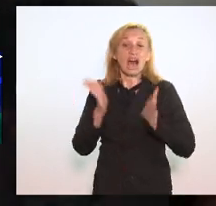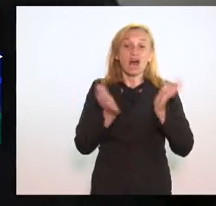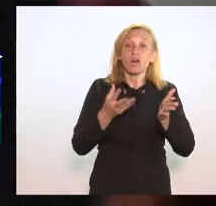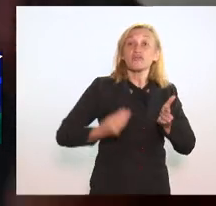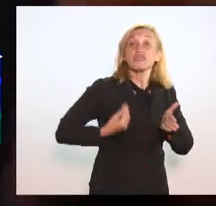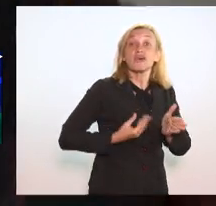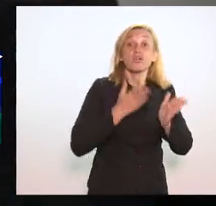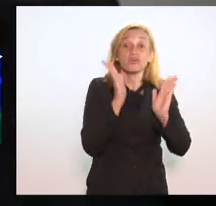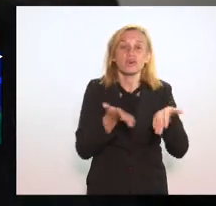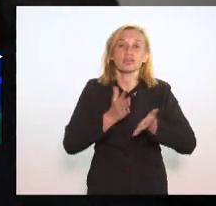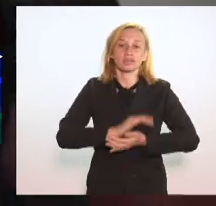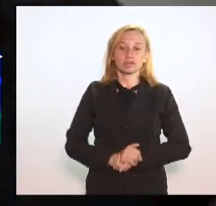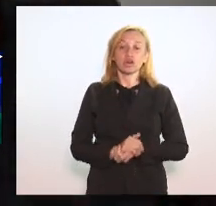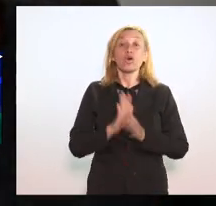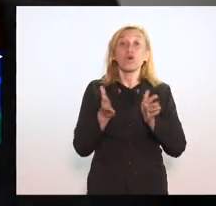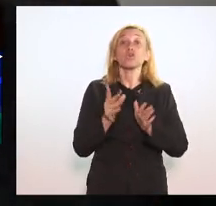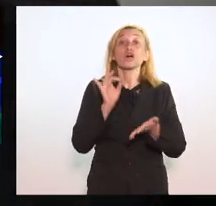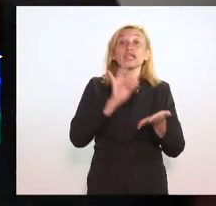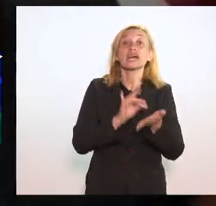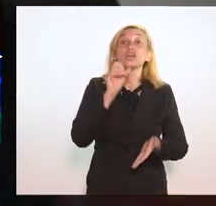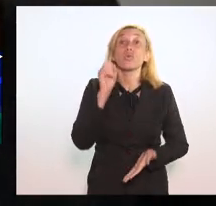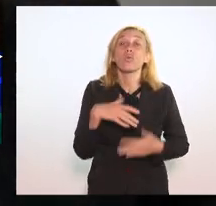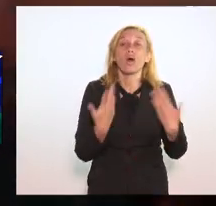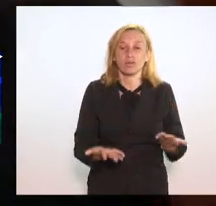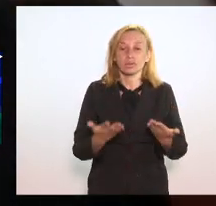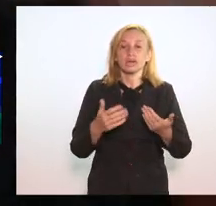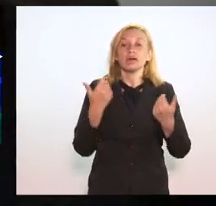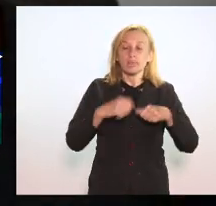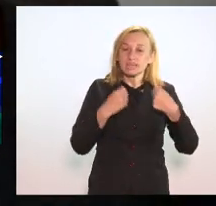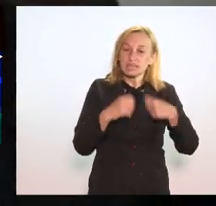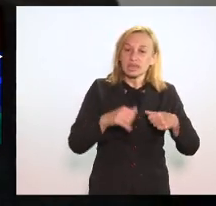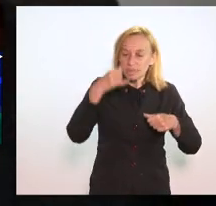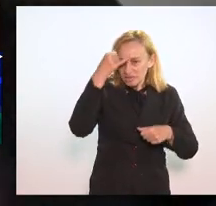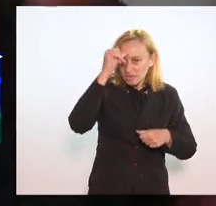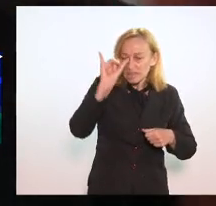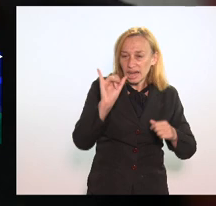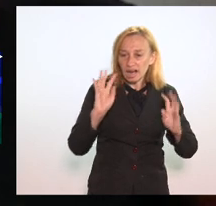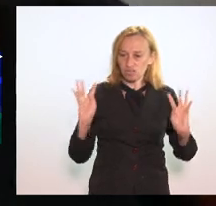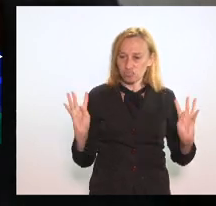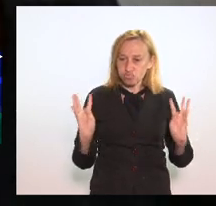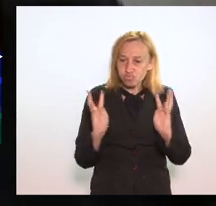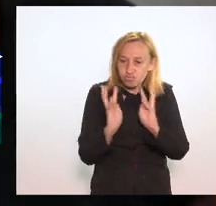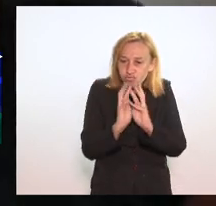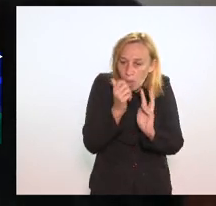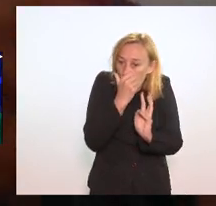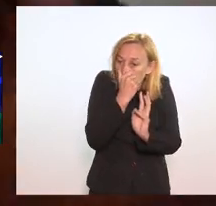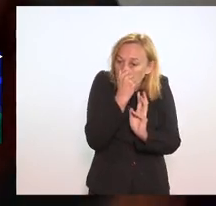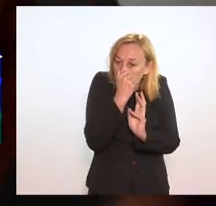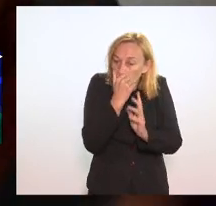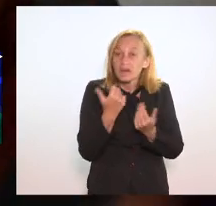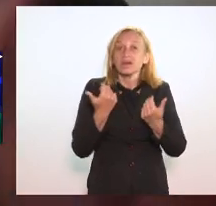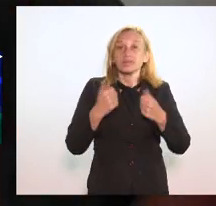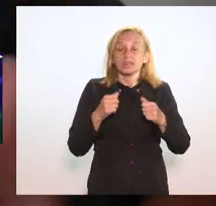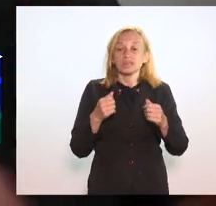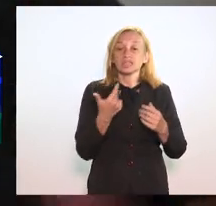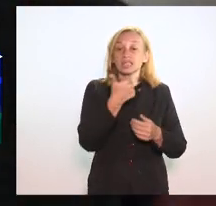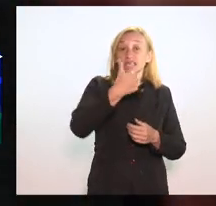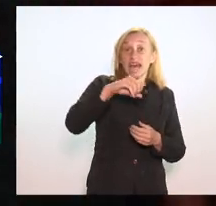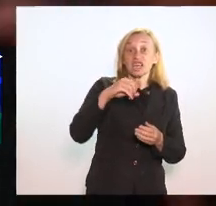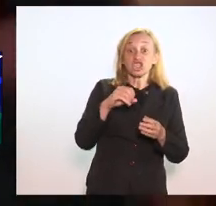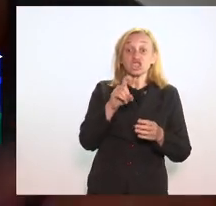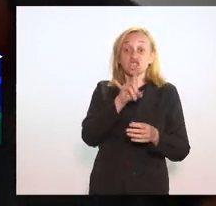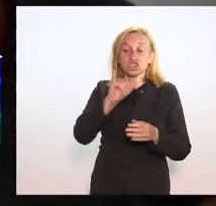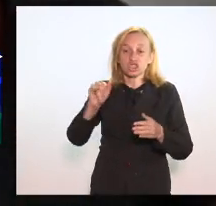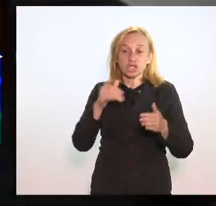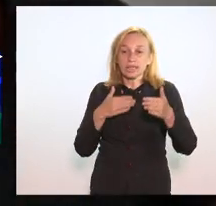Qual é a realidade hoje temos que evitar aglomerações temos que dar durante esses 10 dias